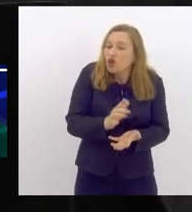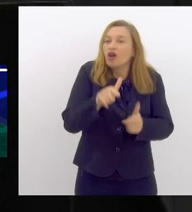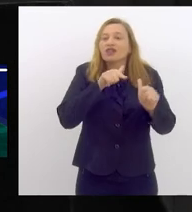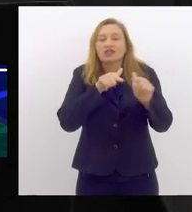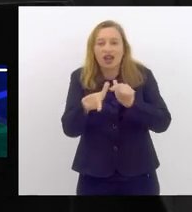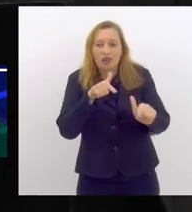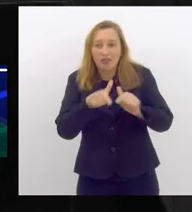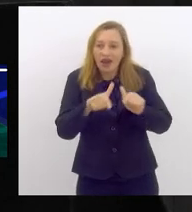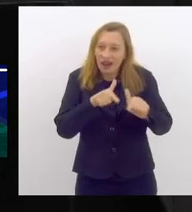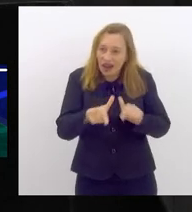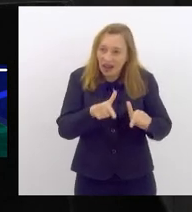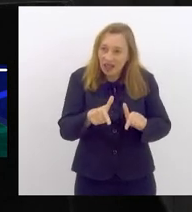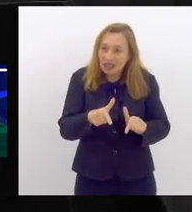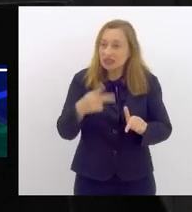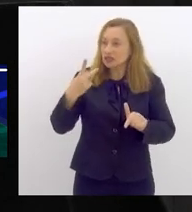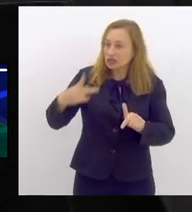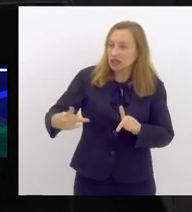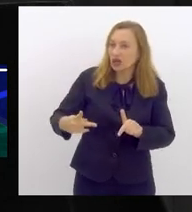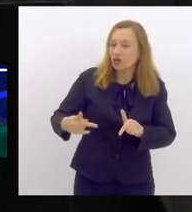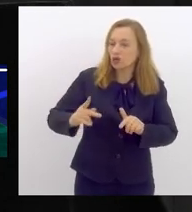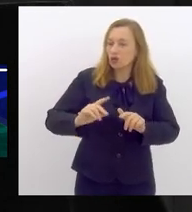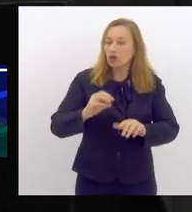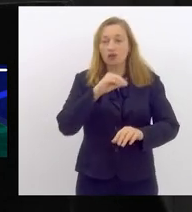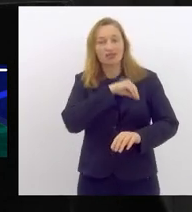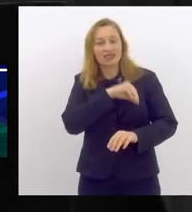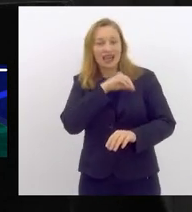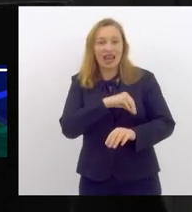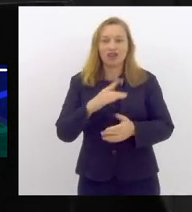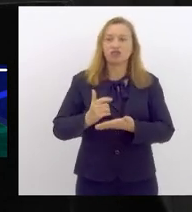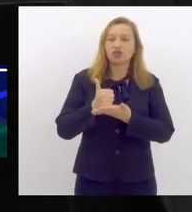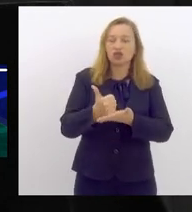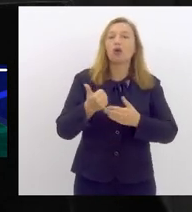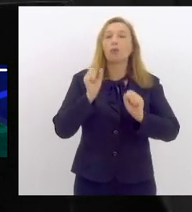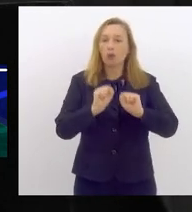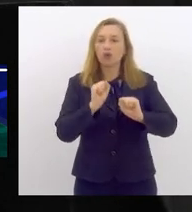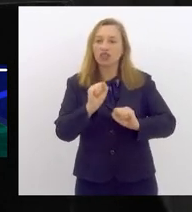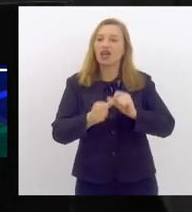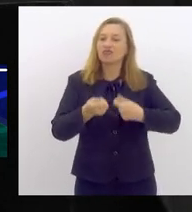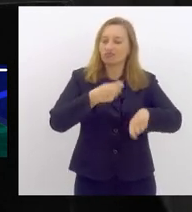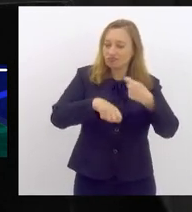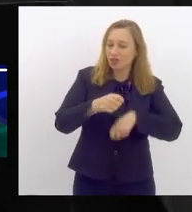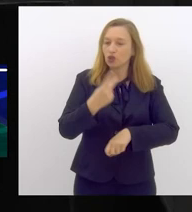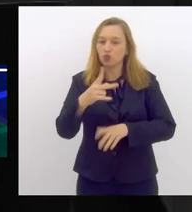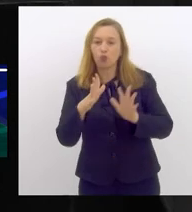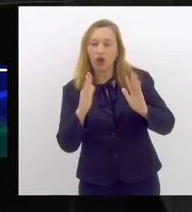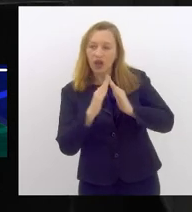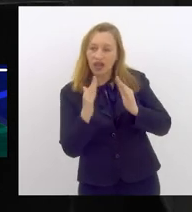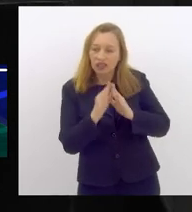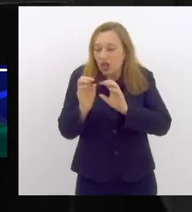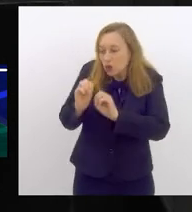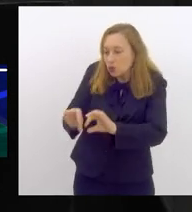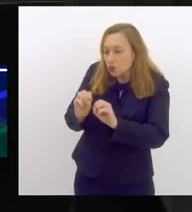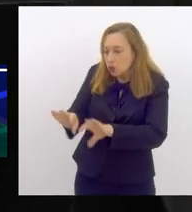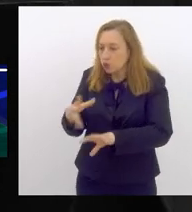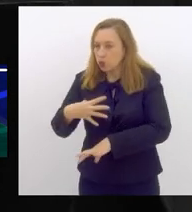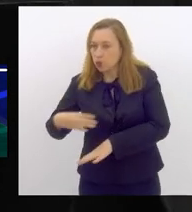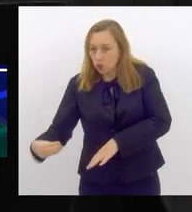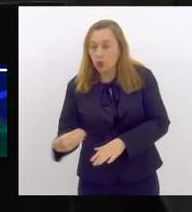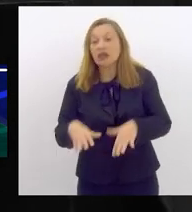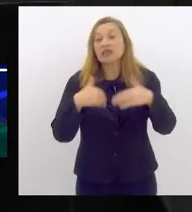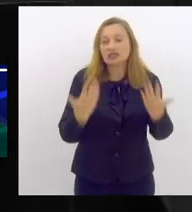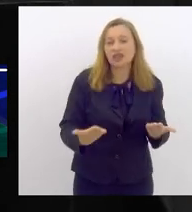trabalhar e através do seu salário Digno poder administrar sua casa e educar os seus filhos